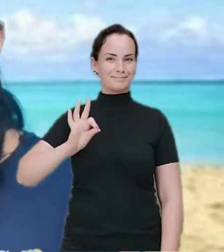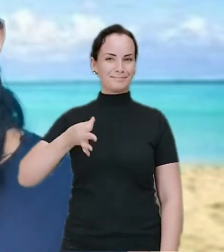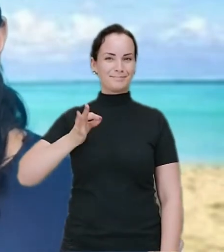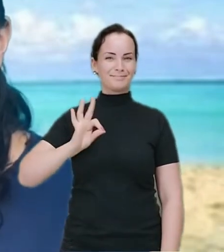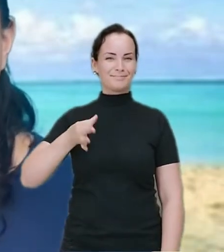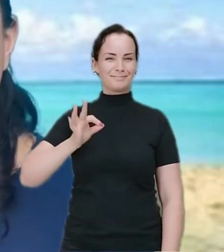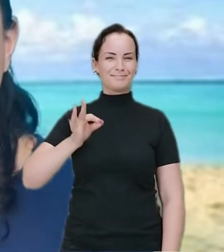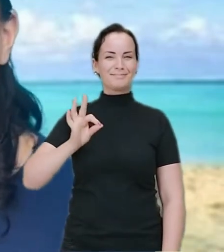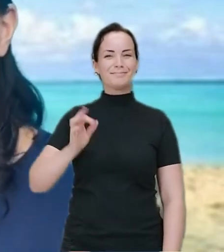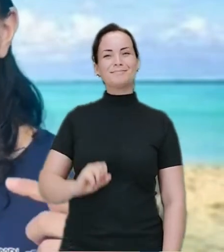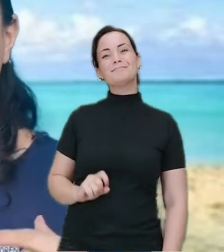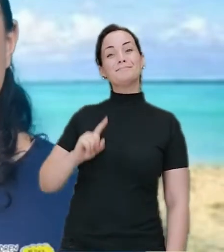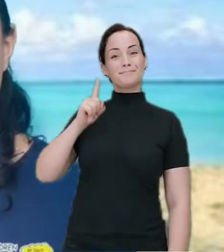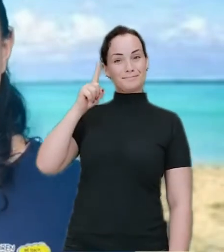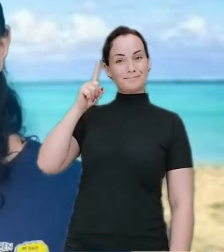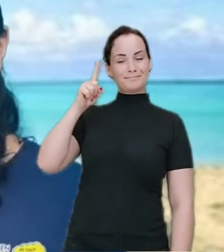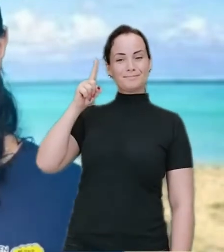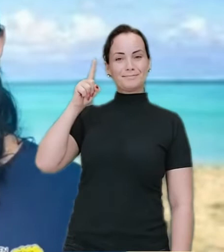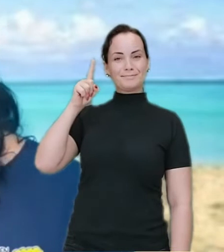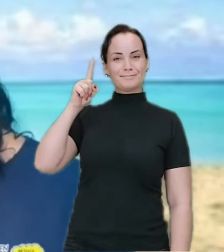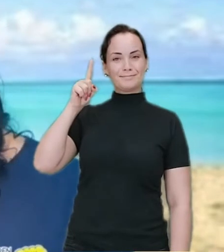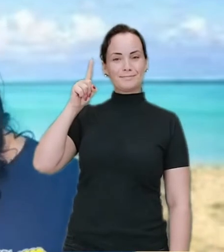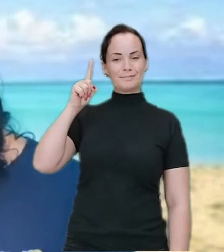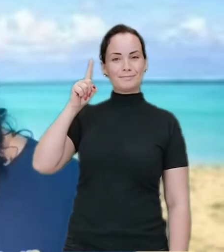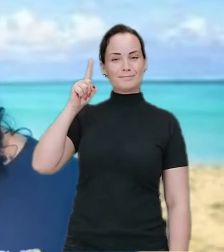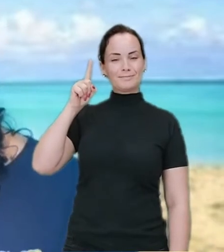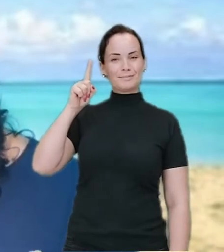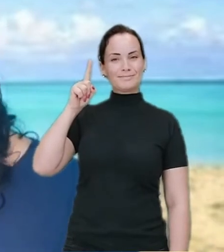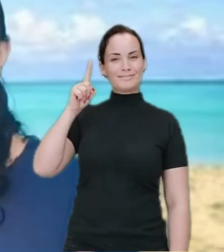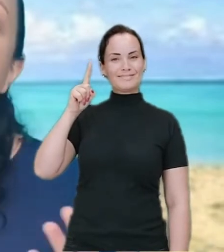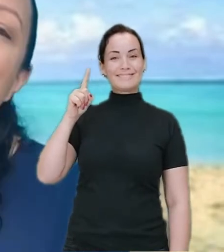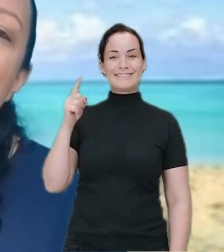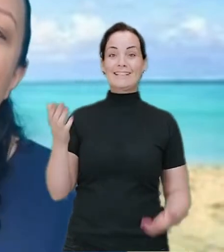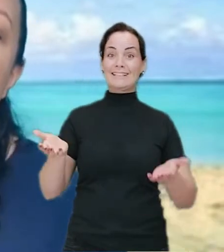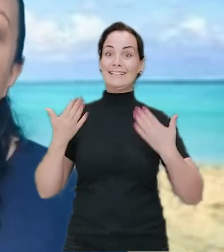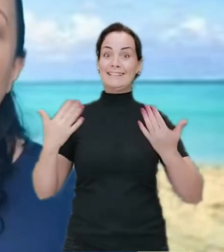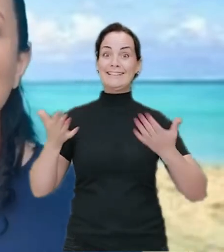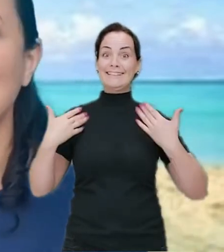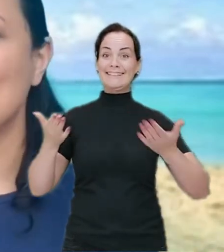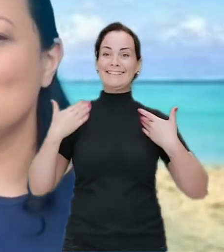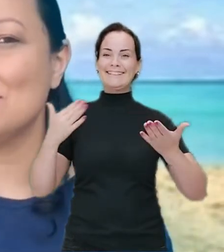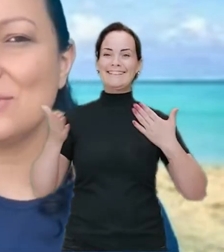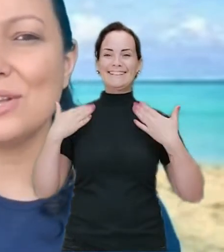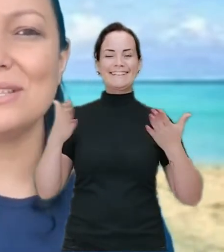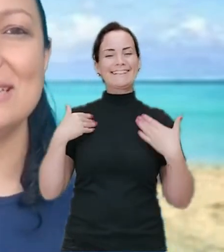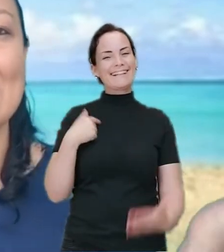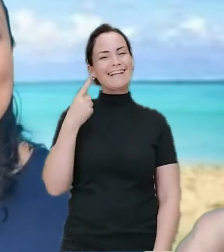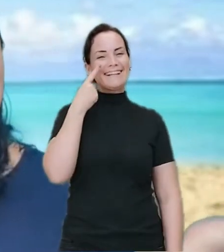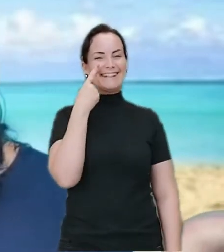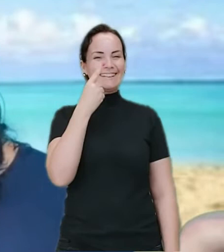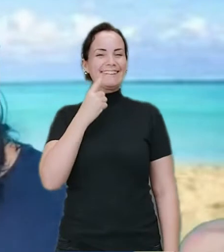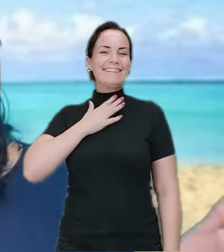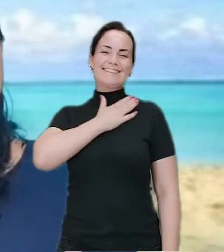Yes, I am in summer. Eu estou no verão, summer. Olha que gostoso